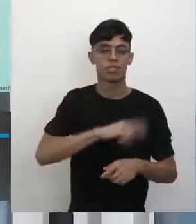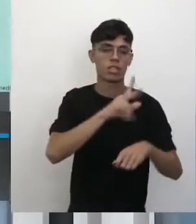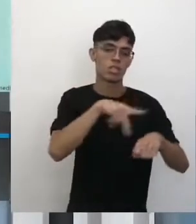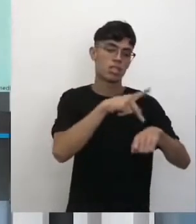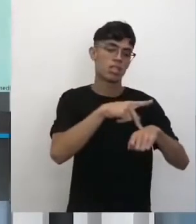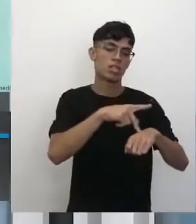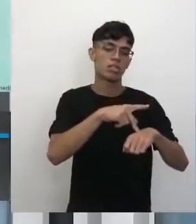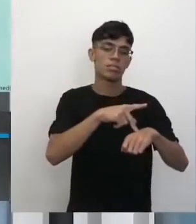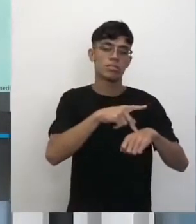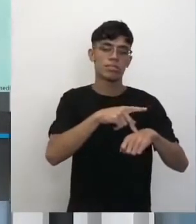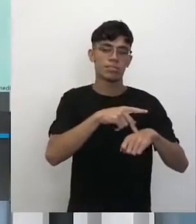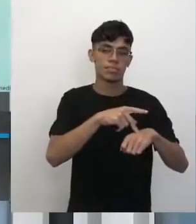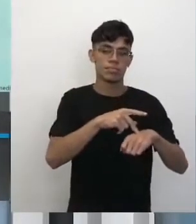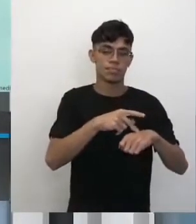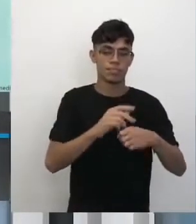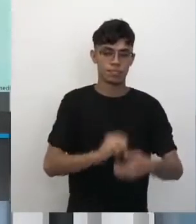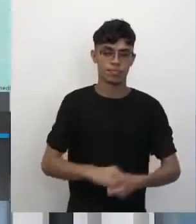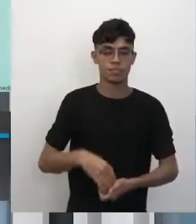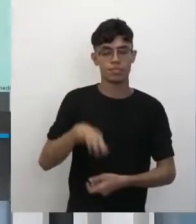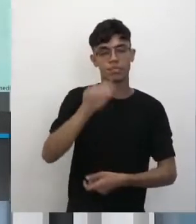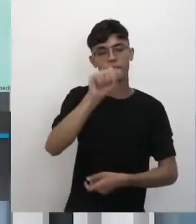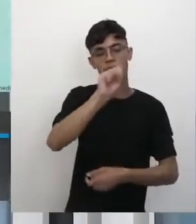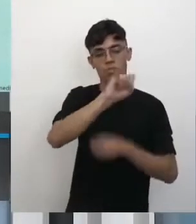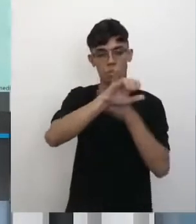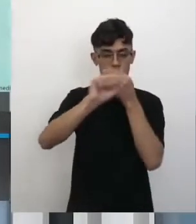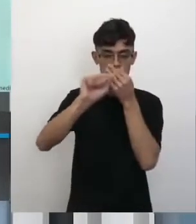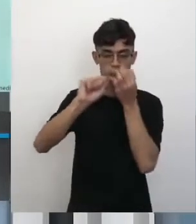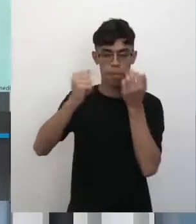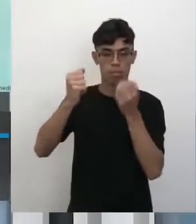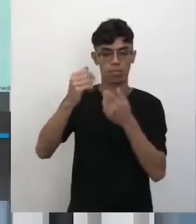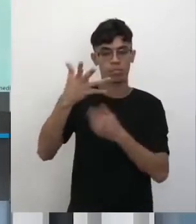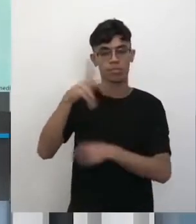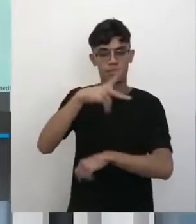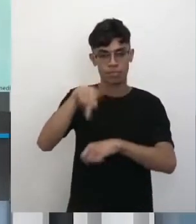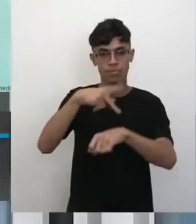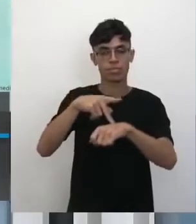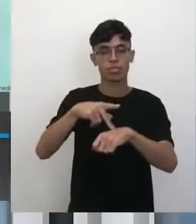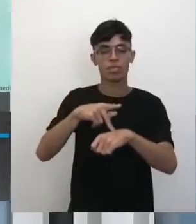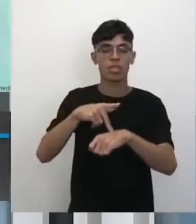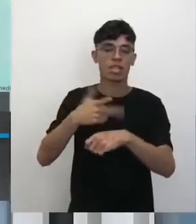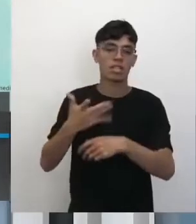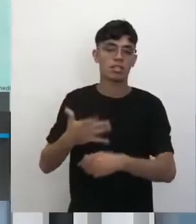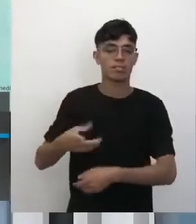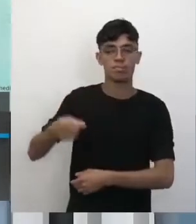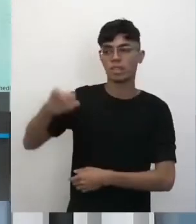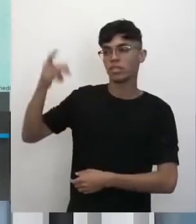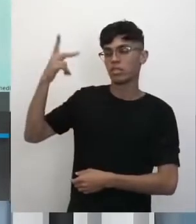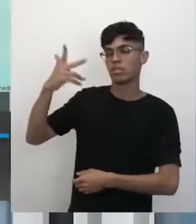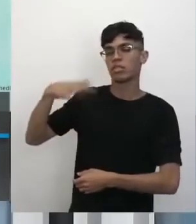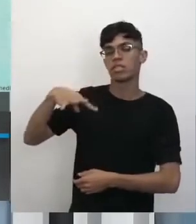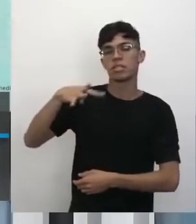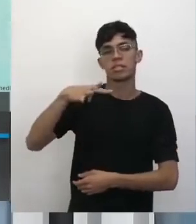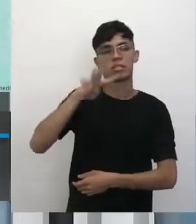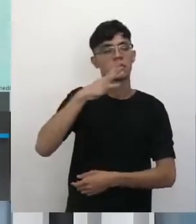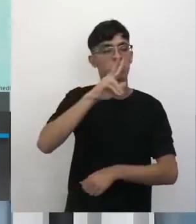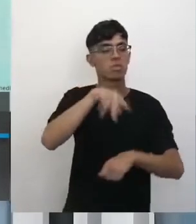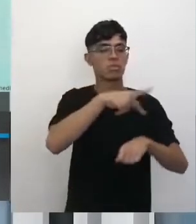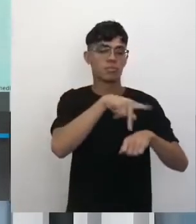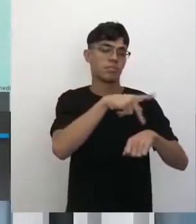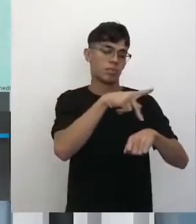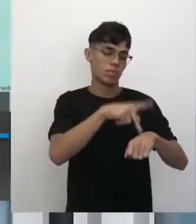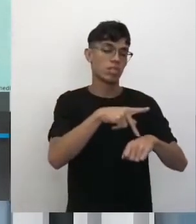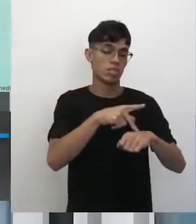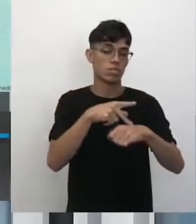asiáticos, novos tigres asiáticos. Então esses países que tinham lá, né, eles eram conhecidos aí como países